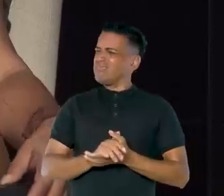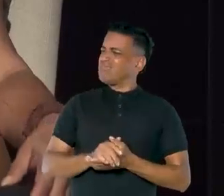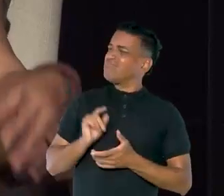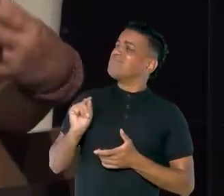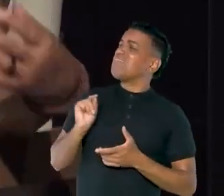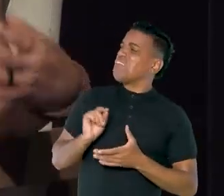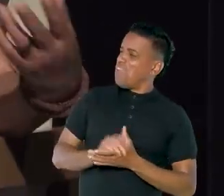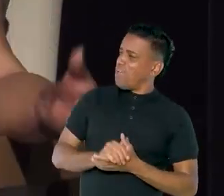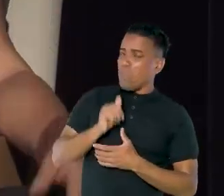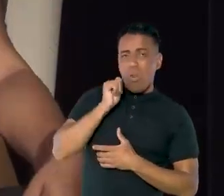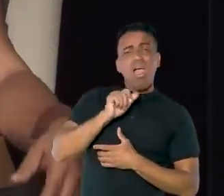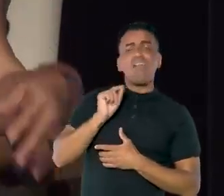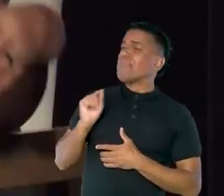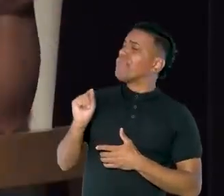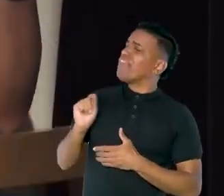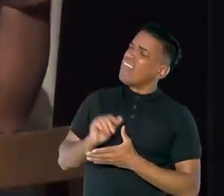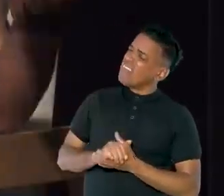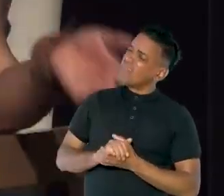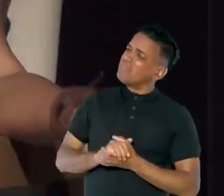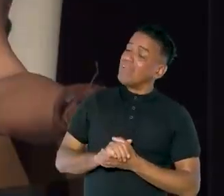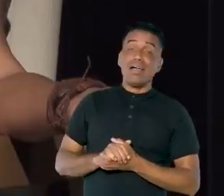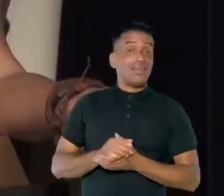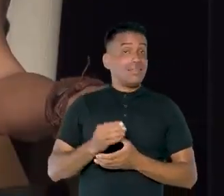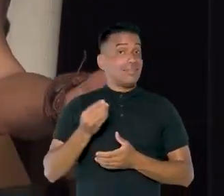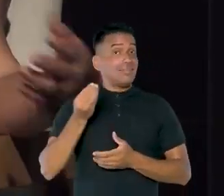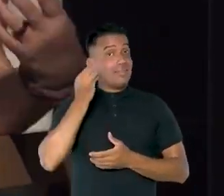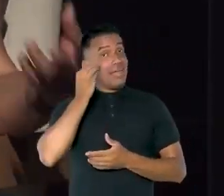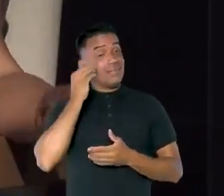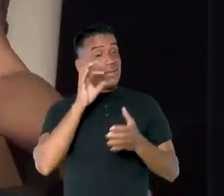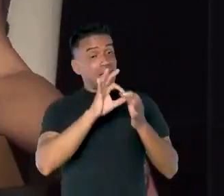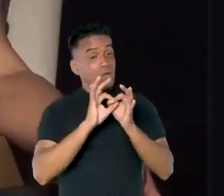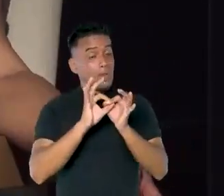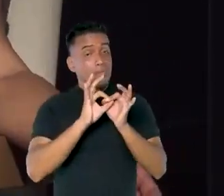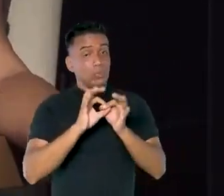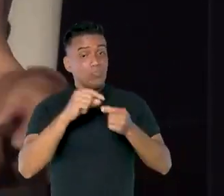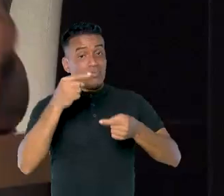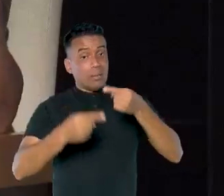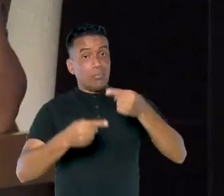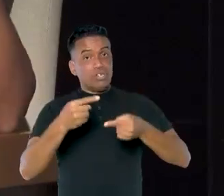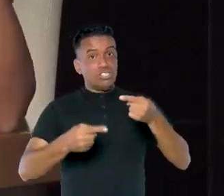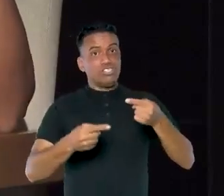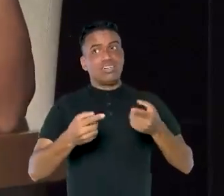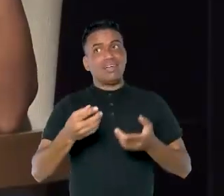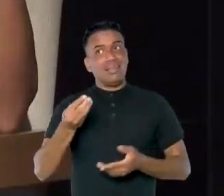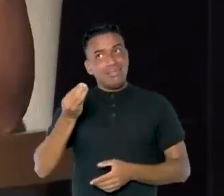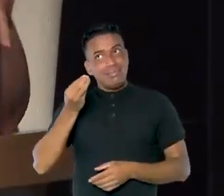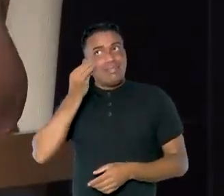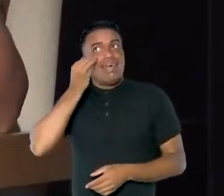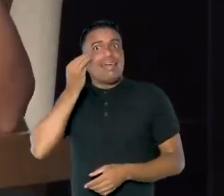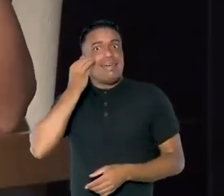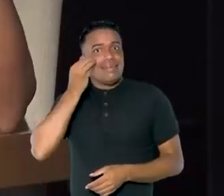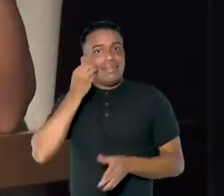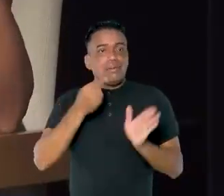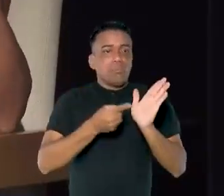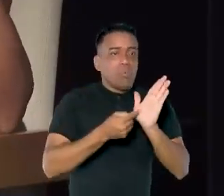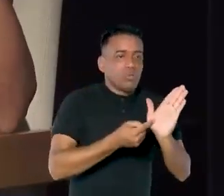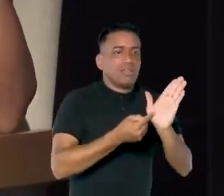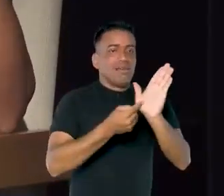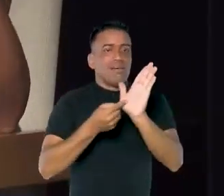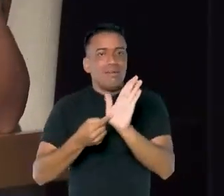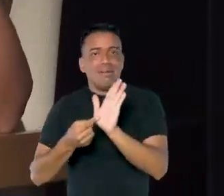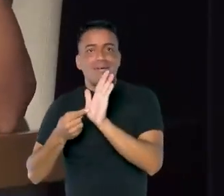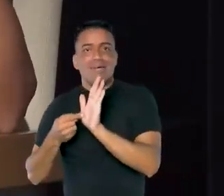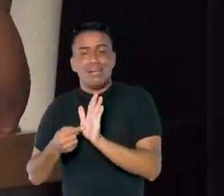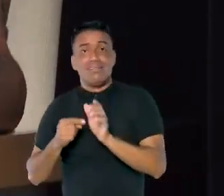isso? Aí a gente tenta casar as coisas, né? Política é assim, né? A gente tenta ir mostrando, né? A gente